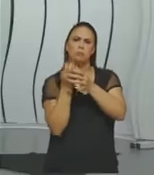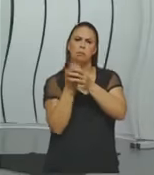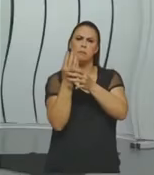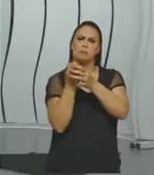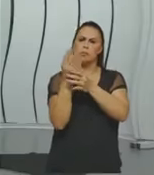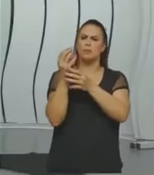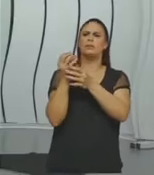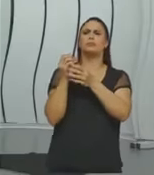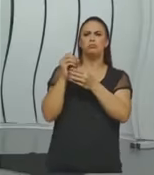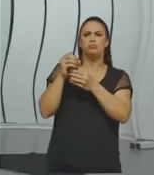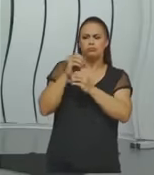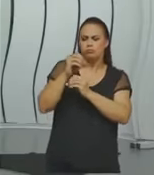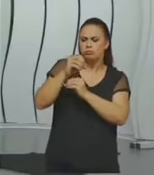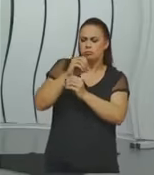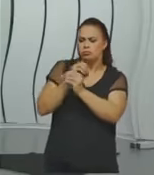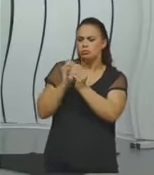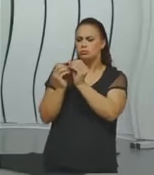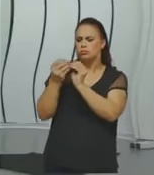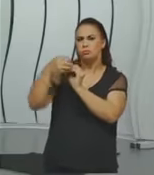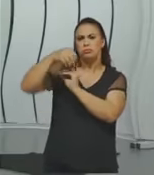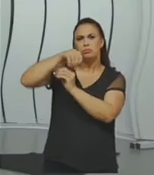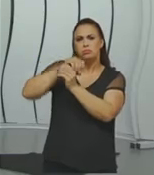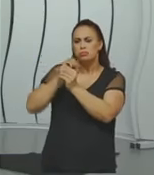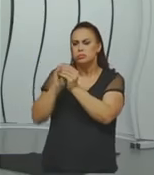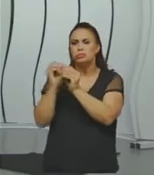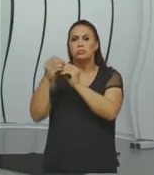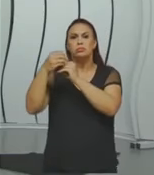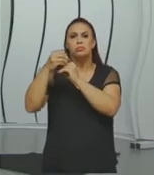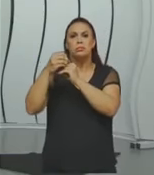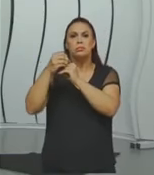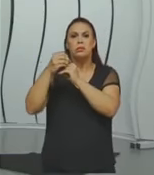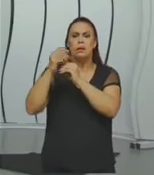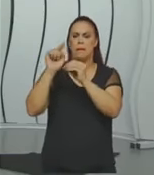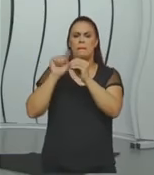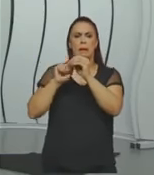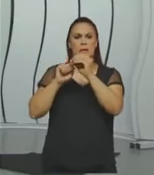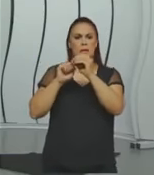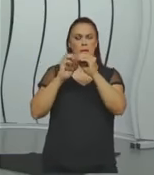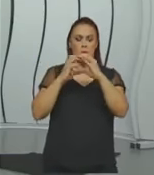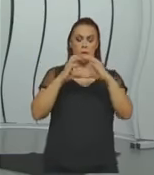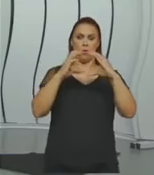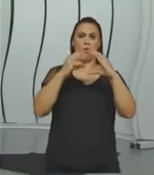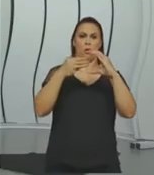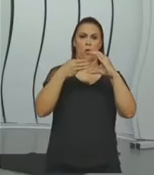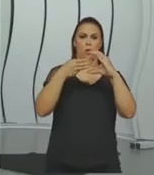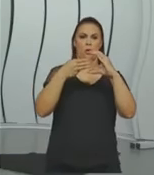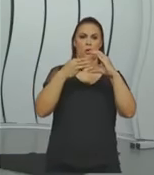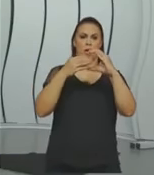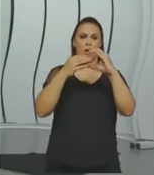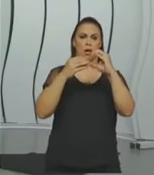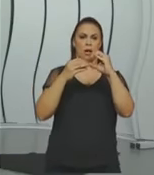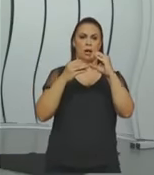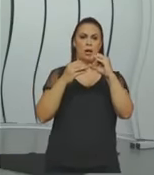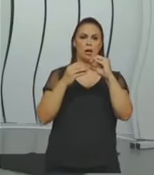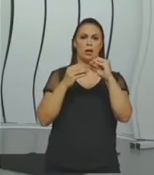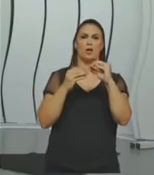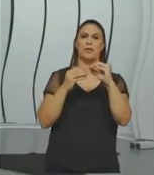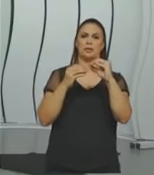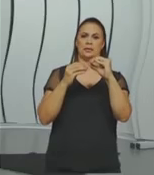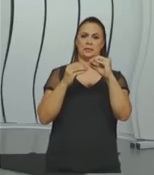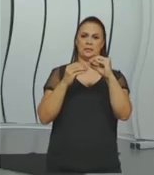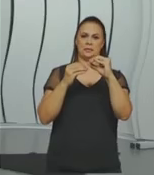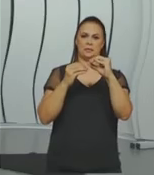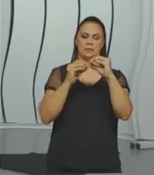tá? E essas células filhas, elas simplesmente vão diminuir de tamanho à medida que elas vão se clivando, igual aqui, ó,